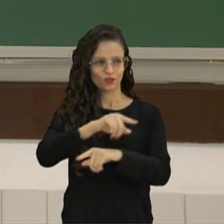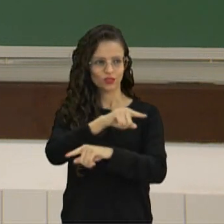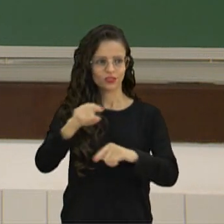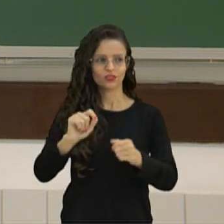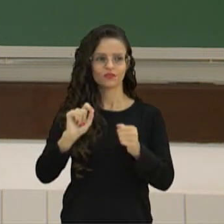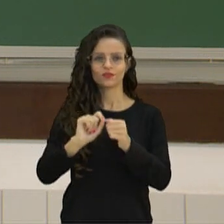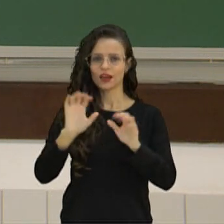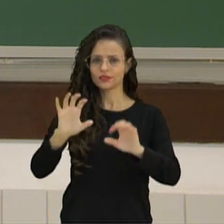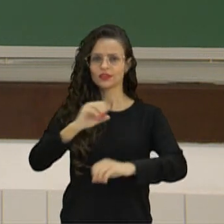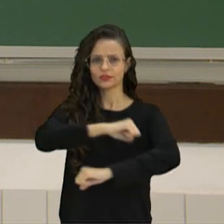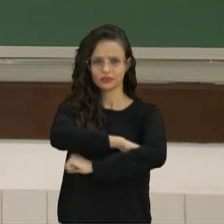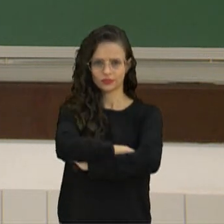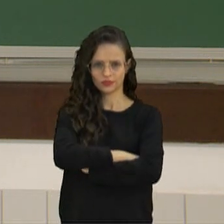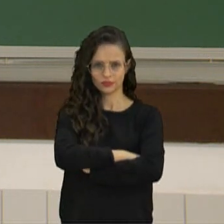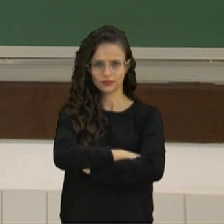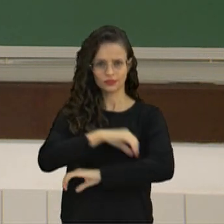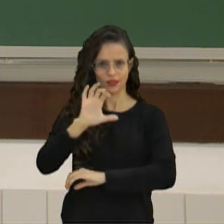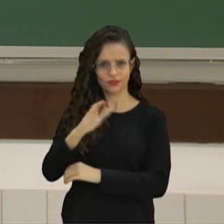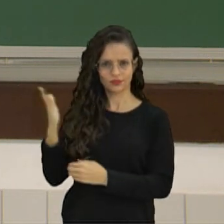os braços.